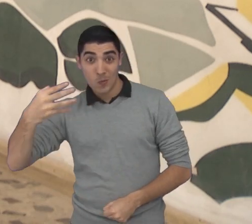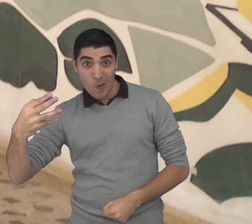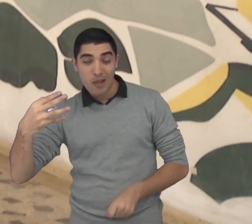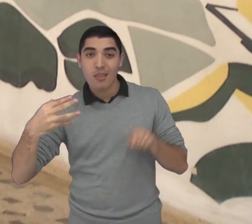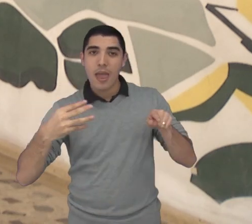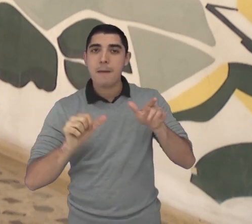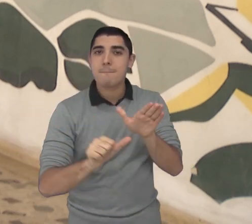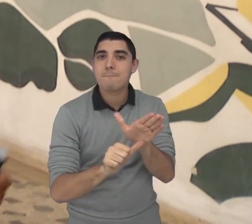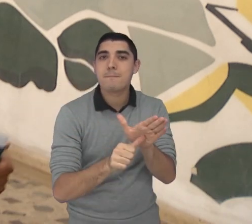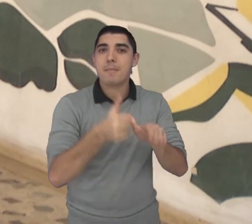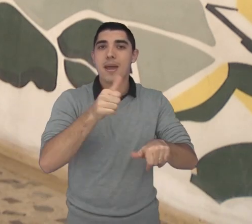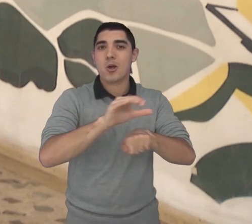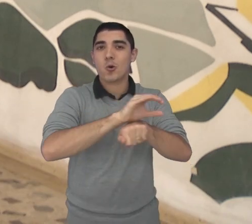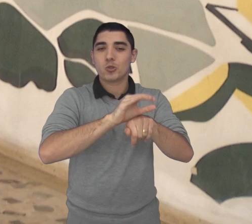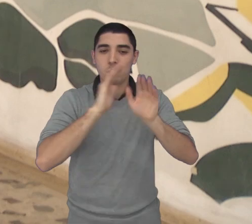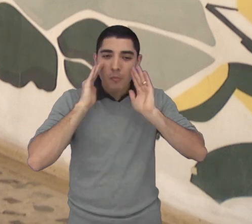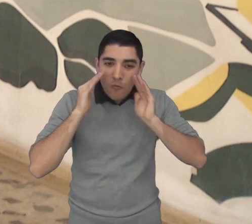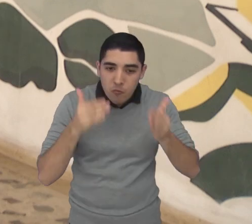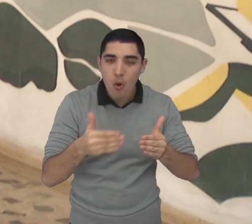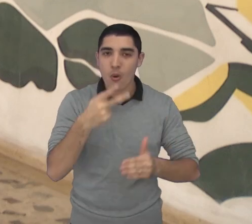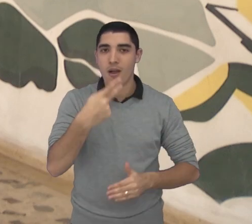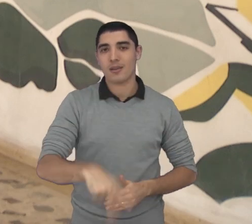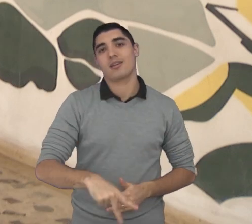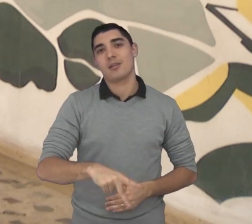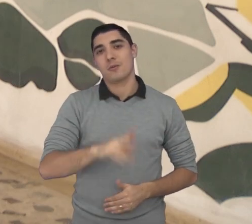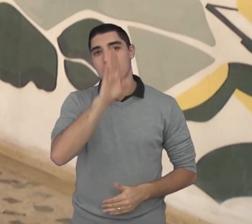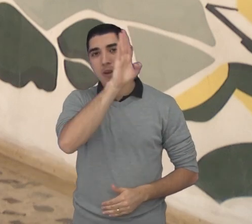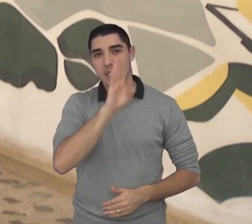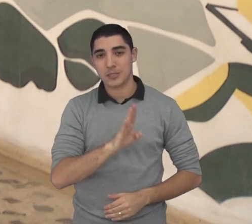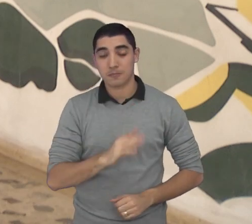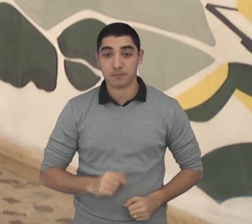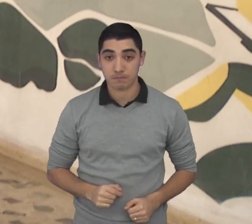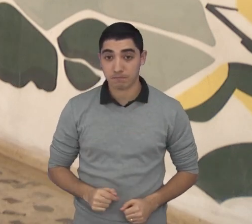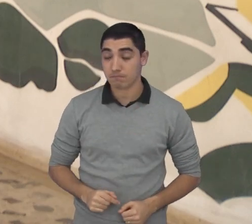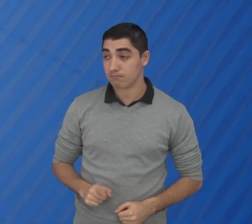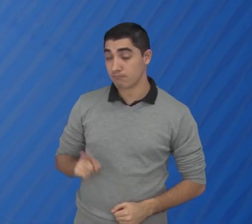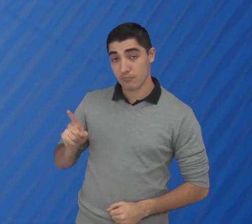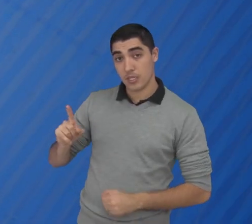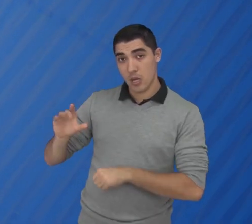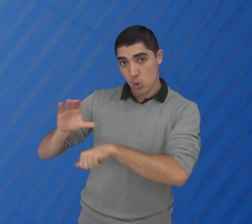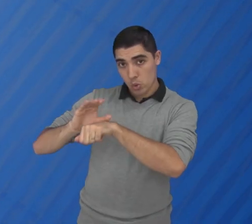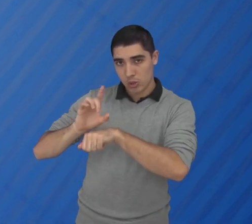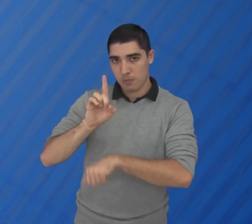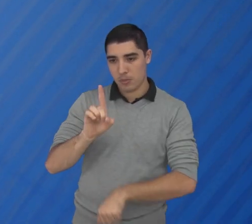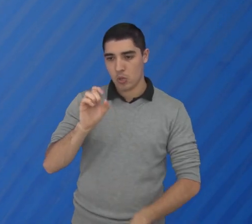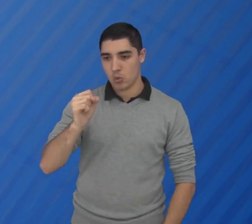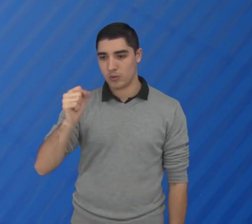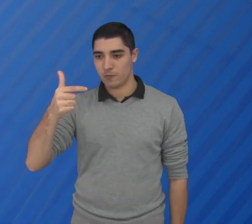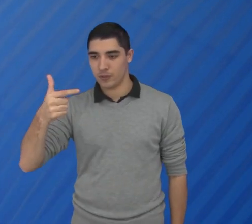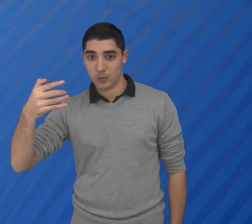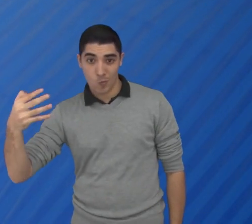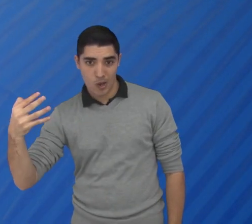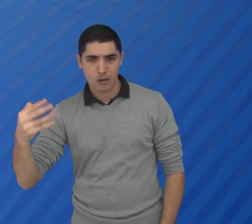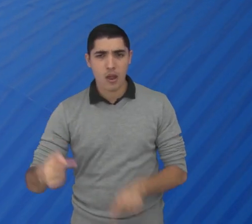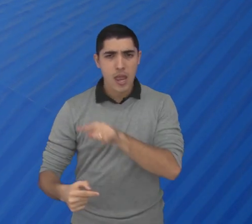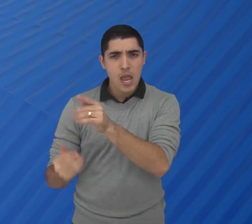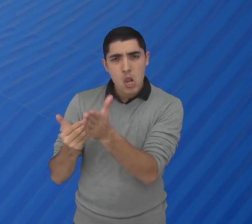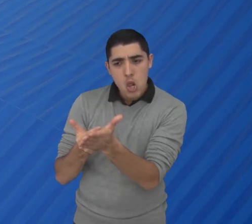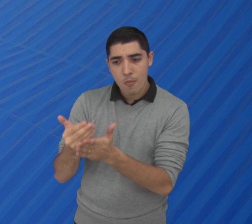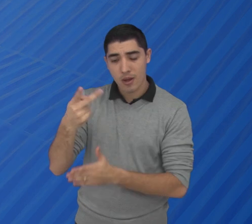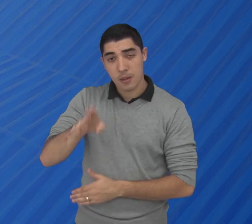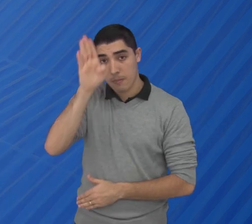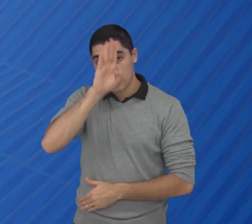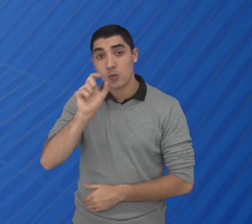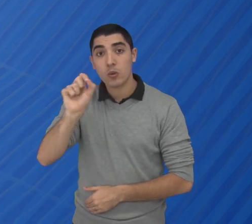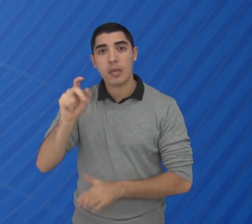1824 foi o primeiro passo para a atividade parlamentar no país. A Constituição de